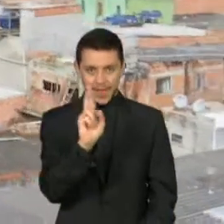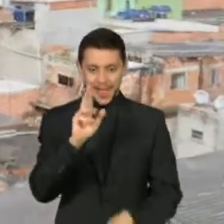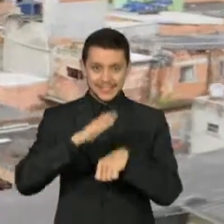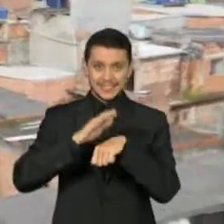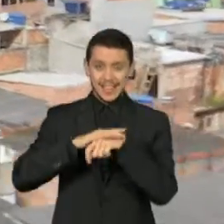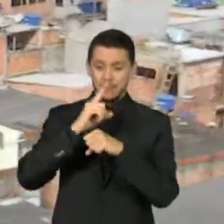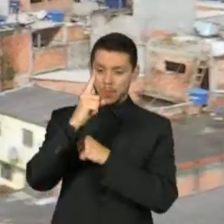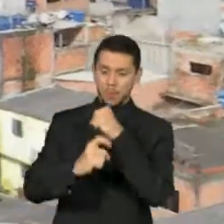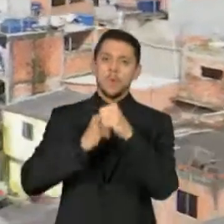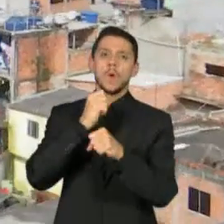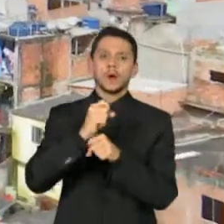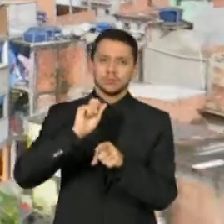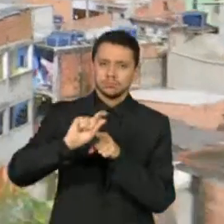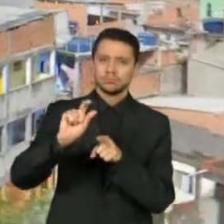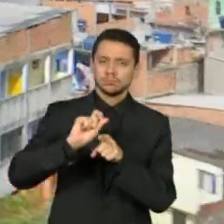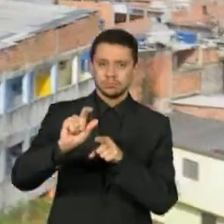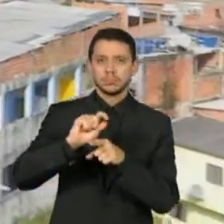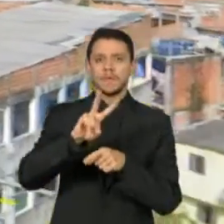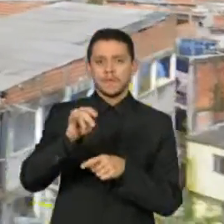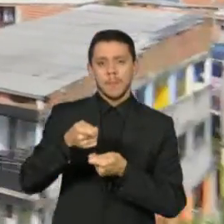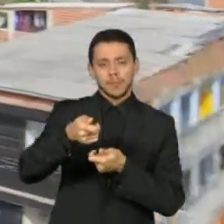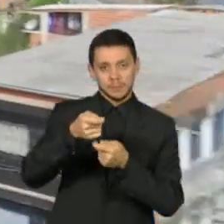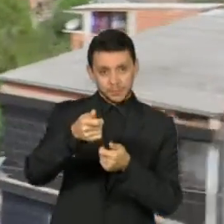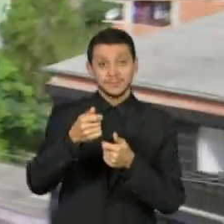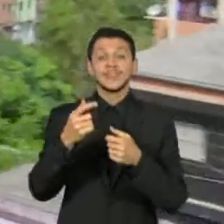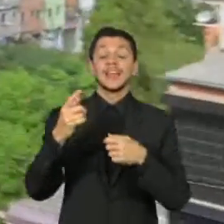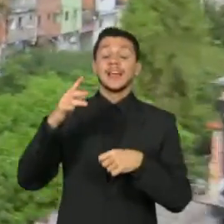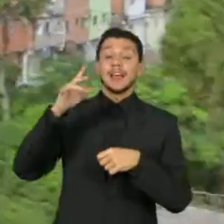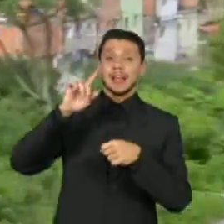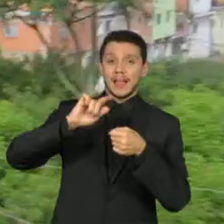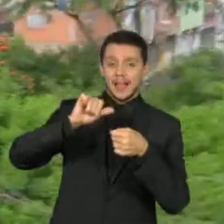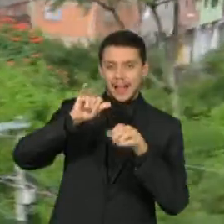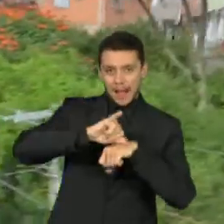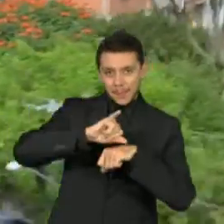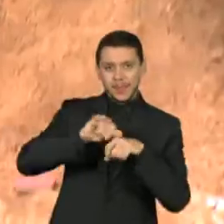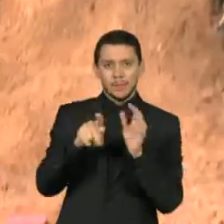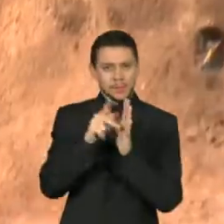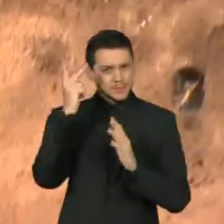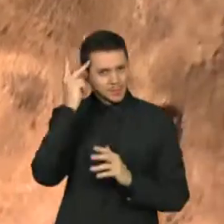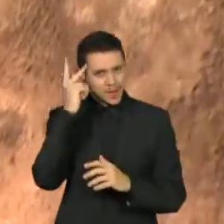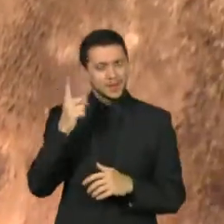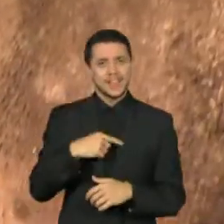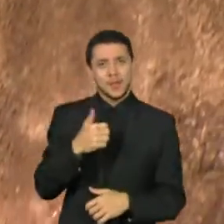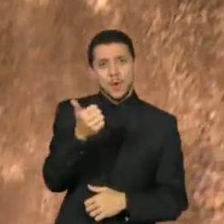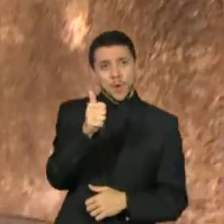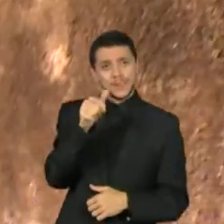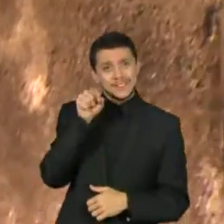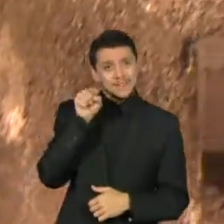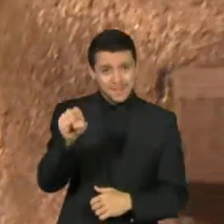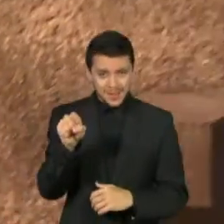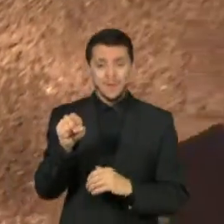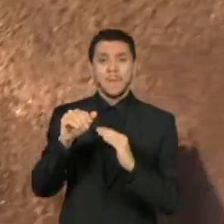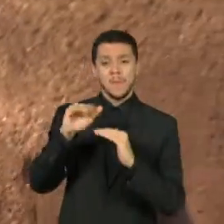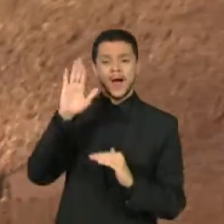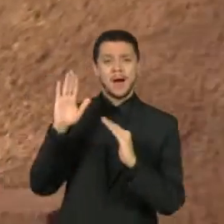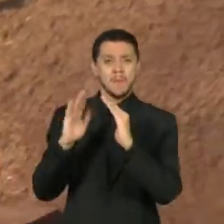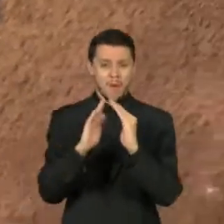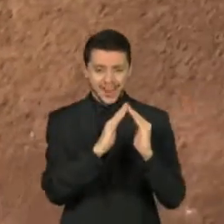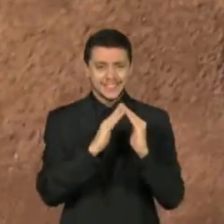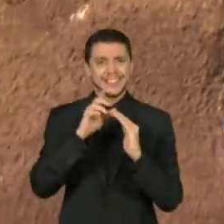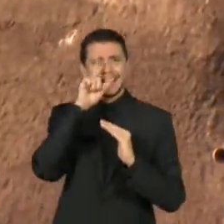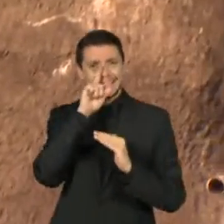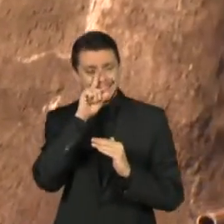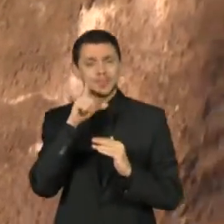Na capital paulista, onde há 11.600 moradias em locais de alto risco, um projeto de lei que deve ser enviado pela